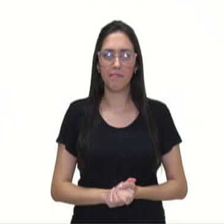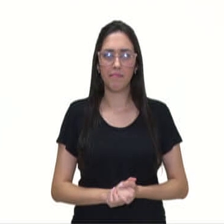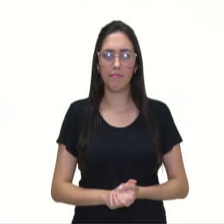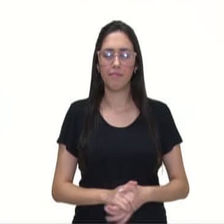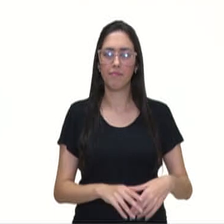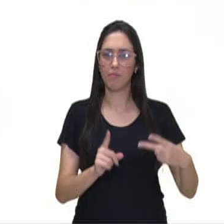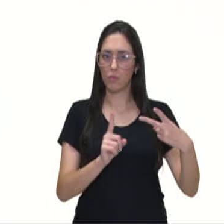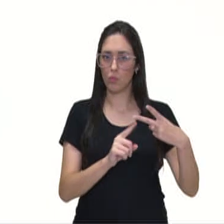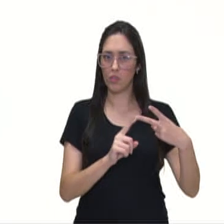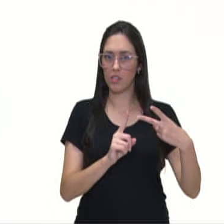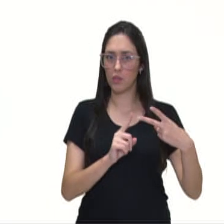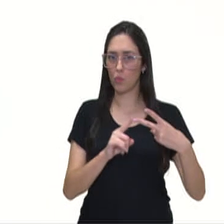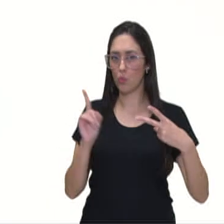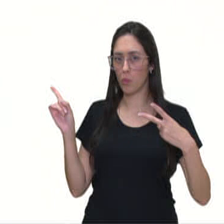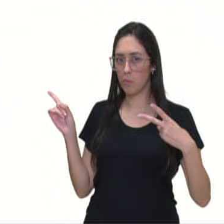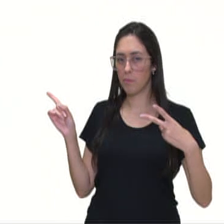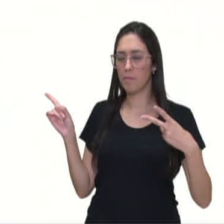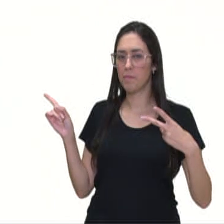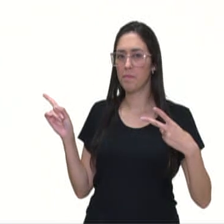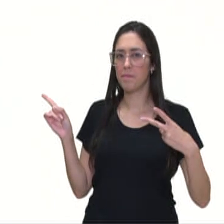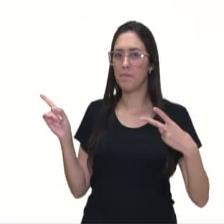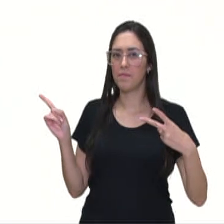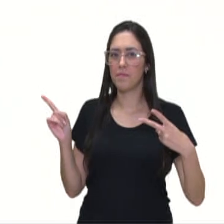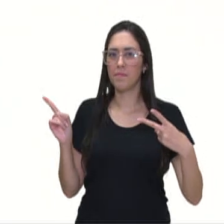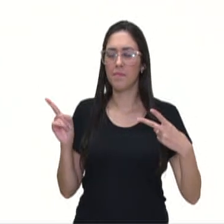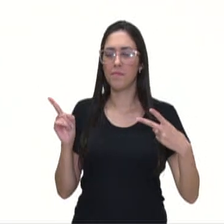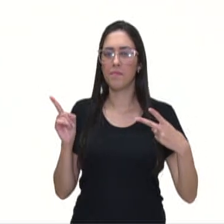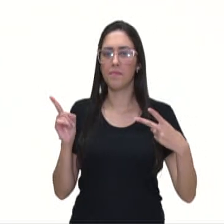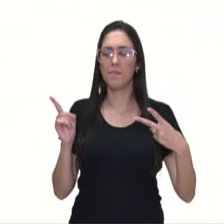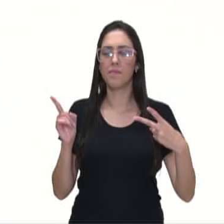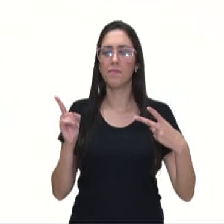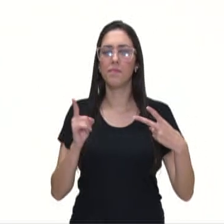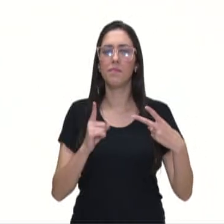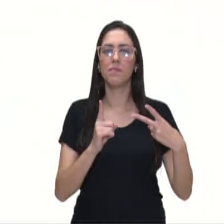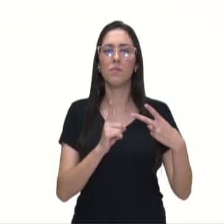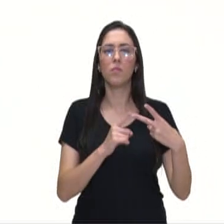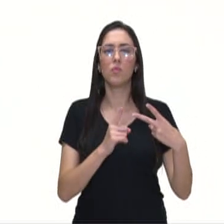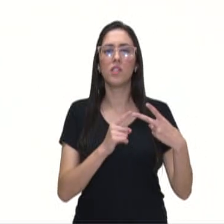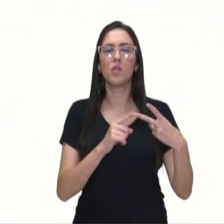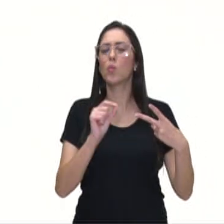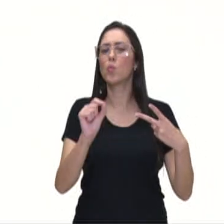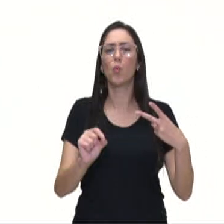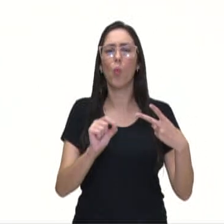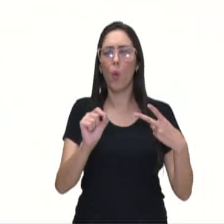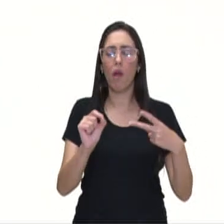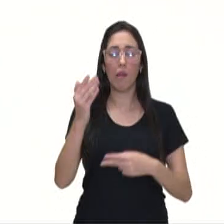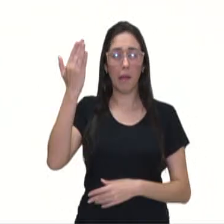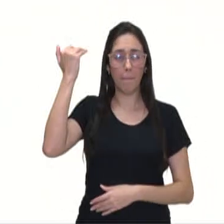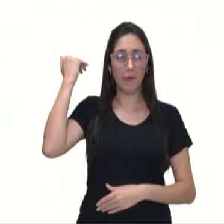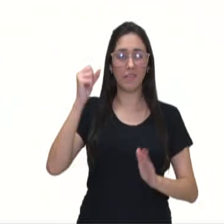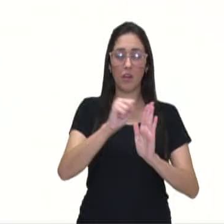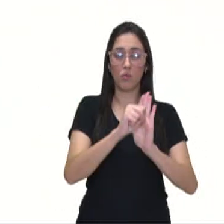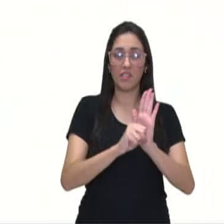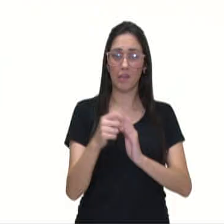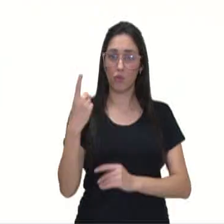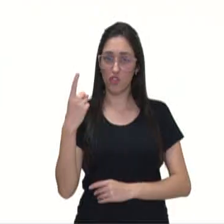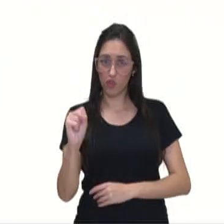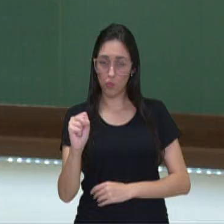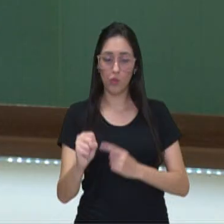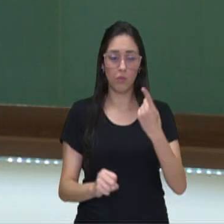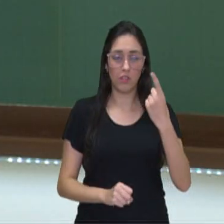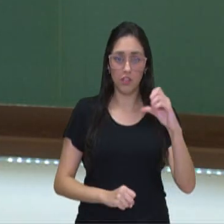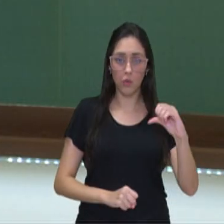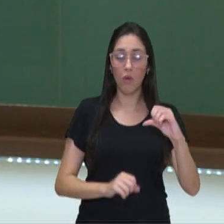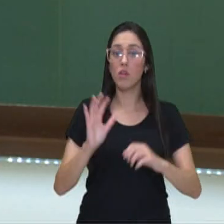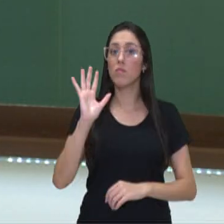the Industrial Revolution in the 18th and 19th century. Lá no século 18 e 19 teve um